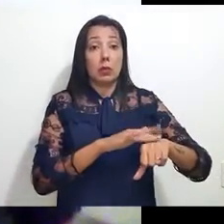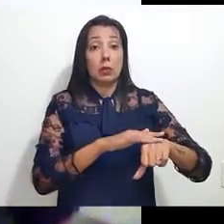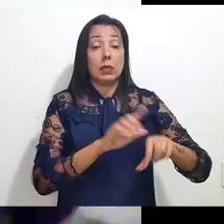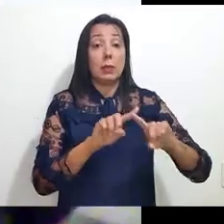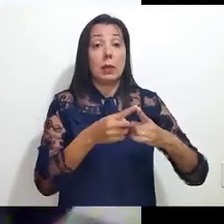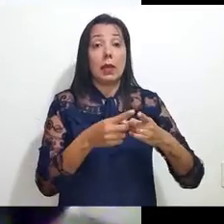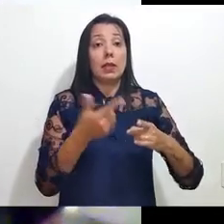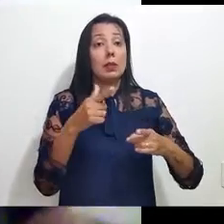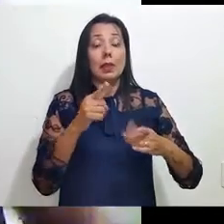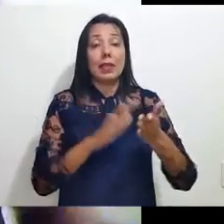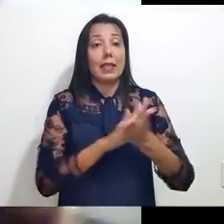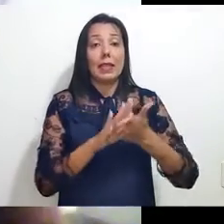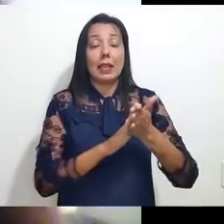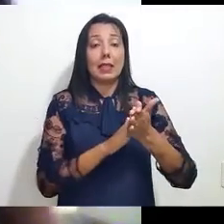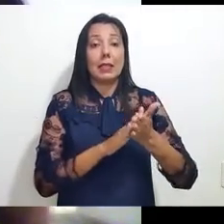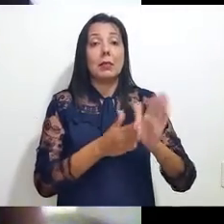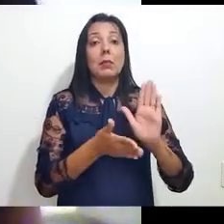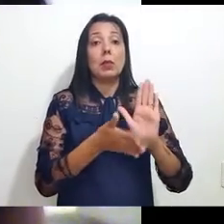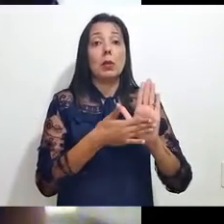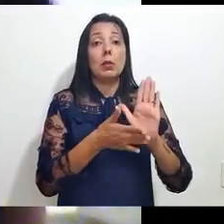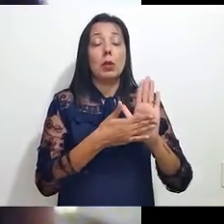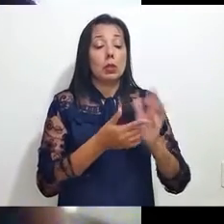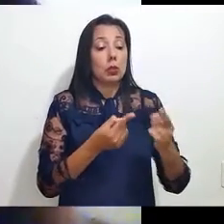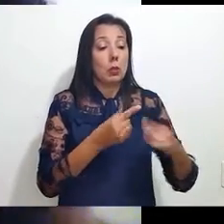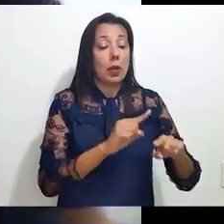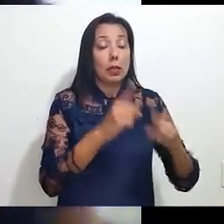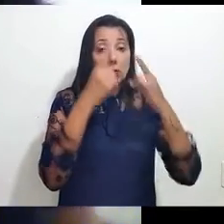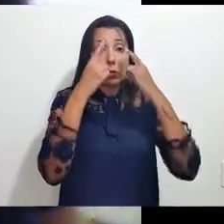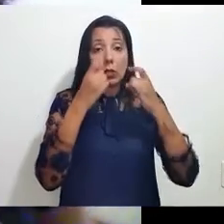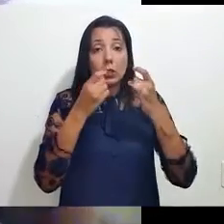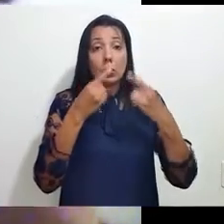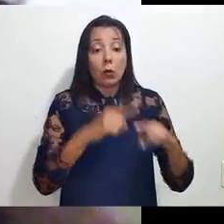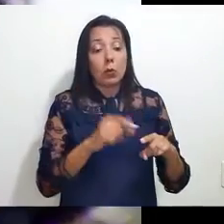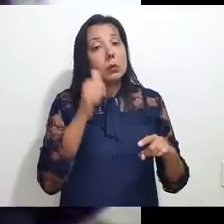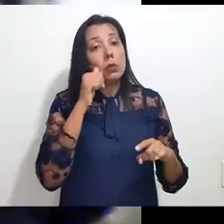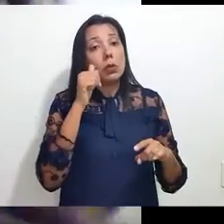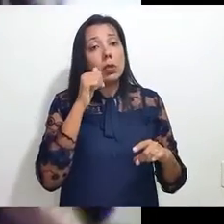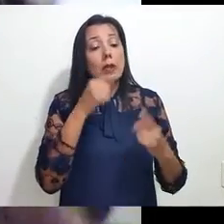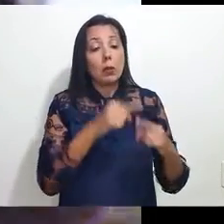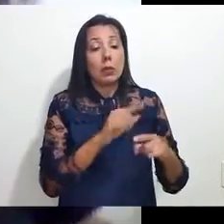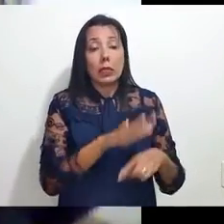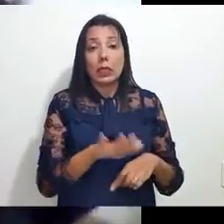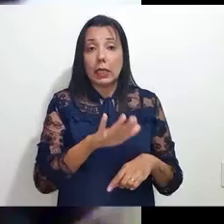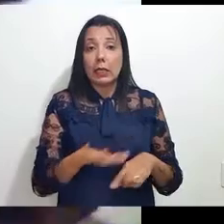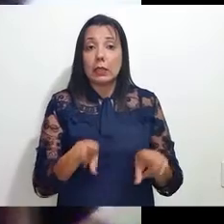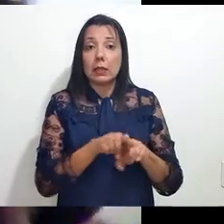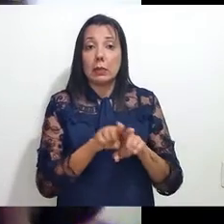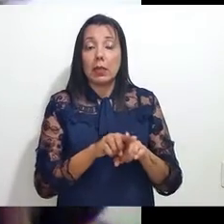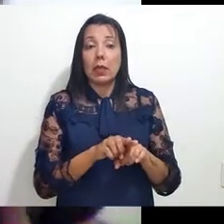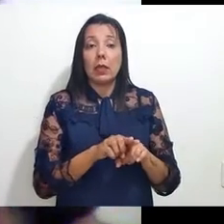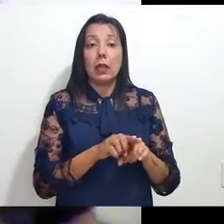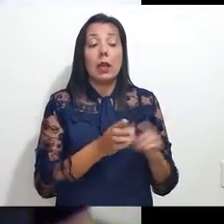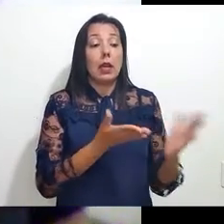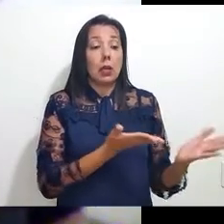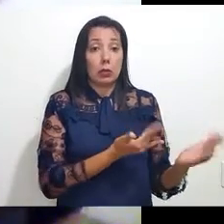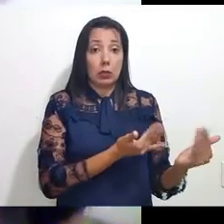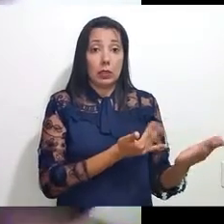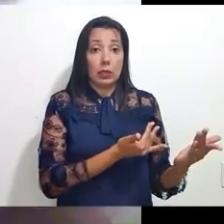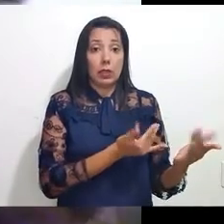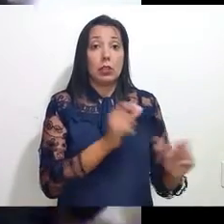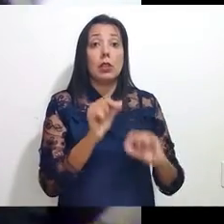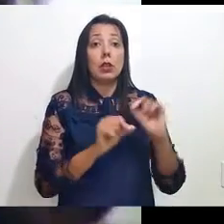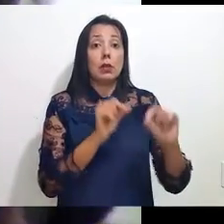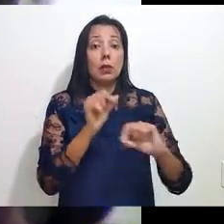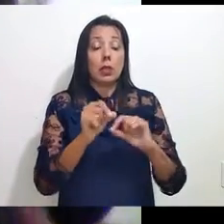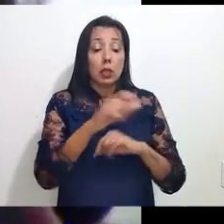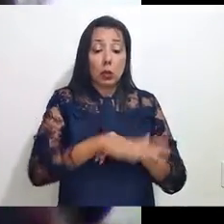social para além, ou que passa, gira em torno da